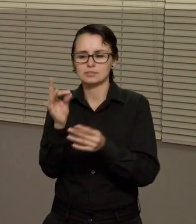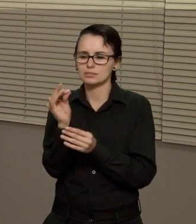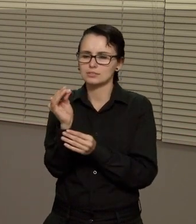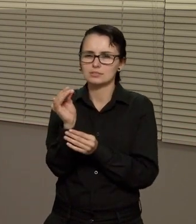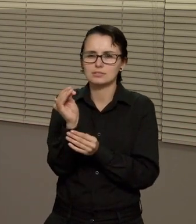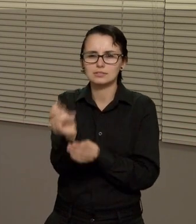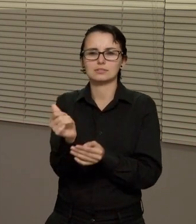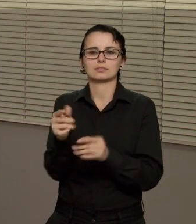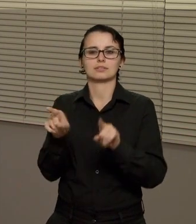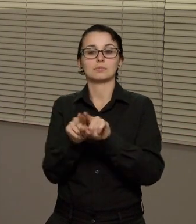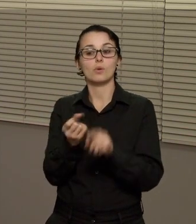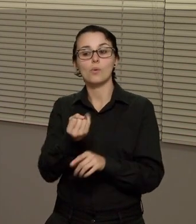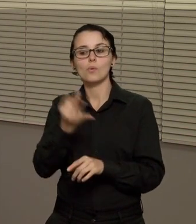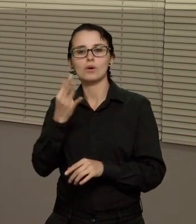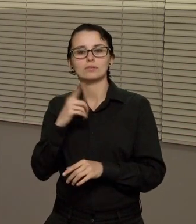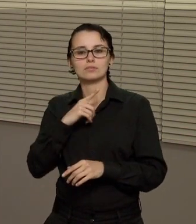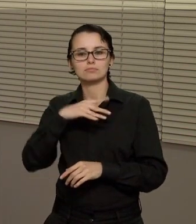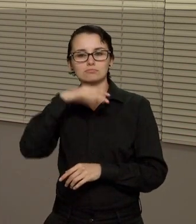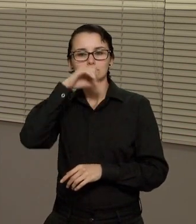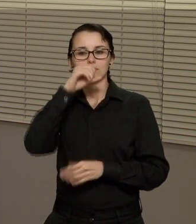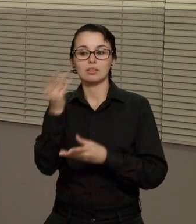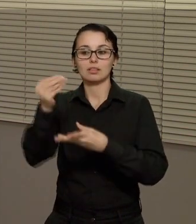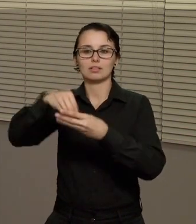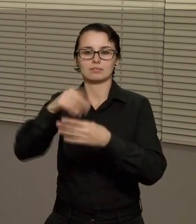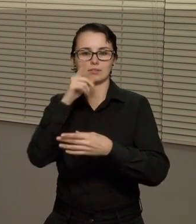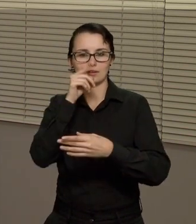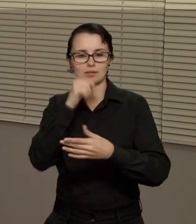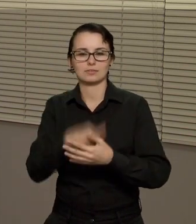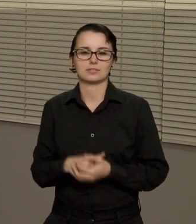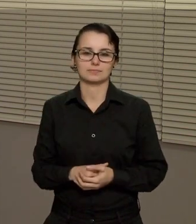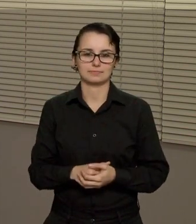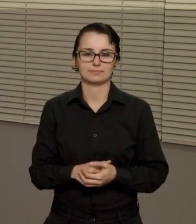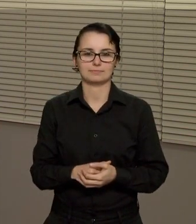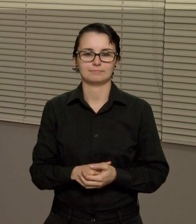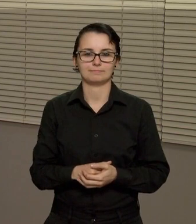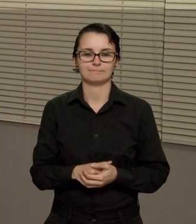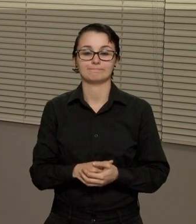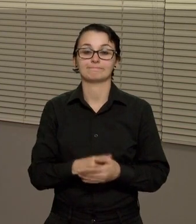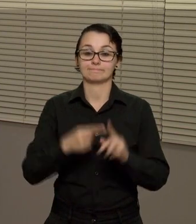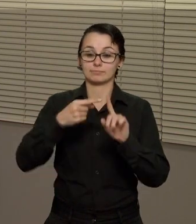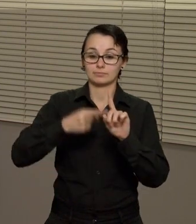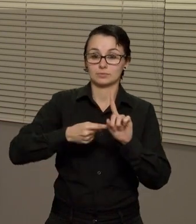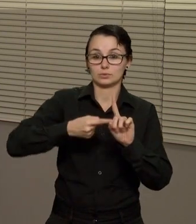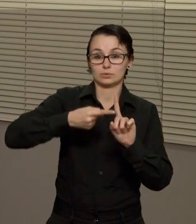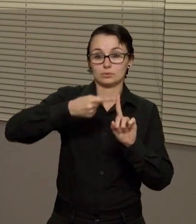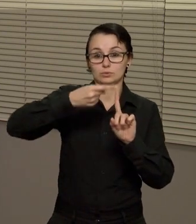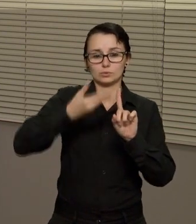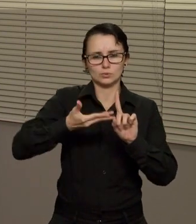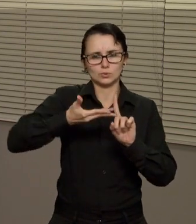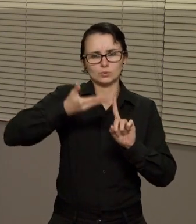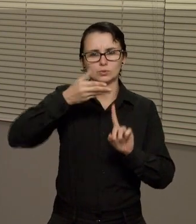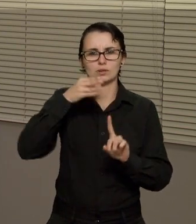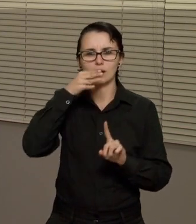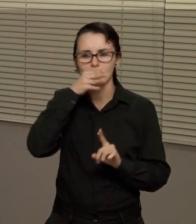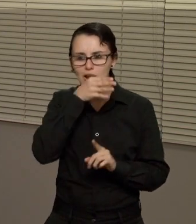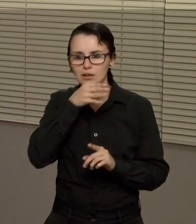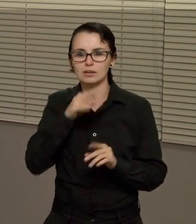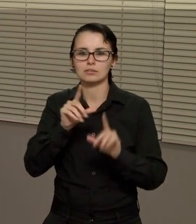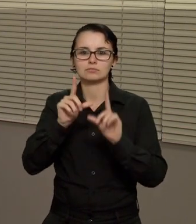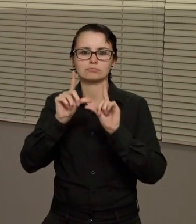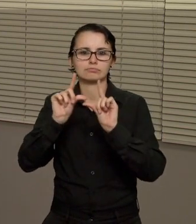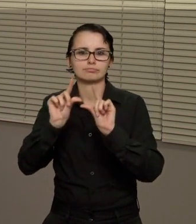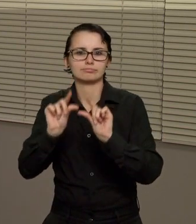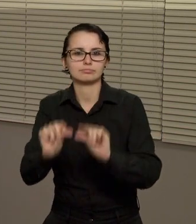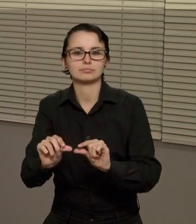a quantidade de oxigênio, por exemplo. A temperatura elevada reduz a quantidade de oxigênio e aumentam